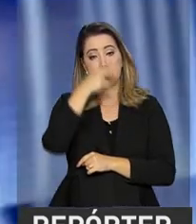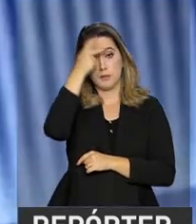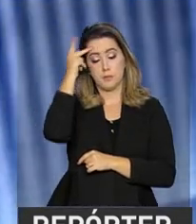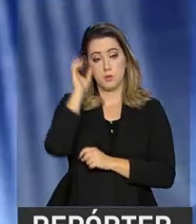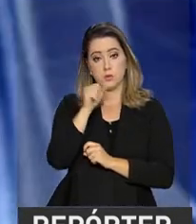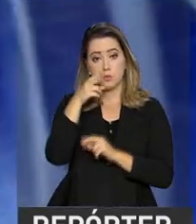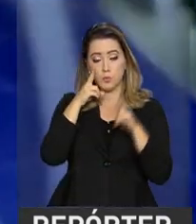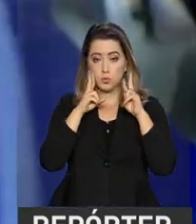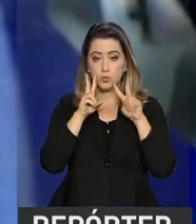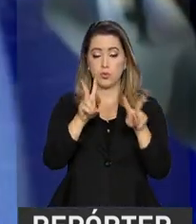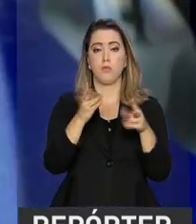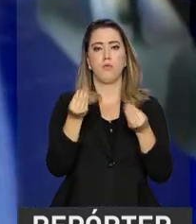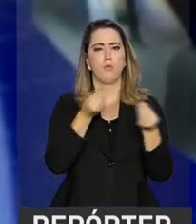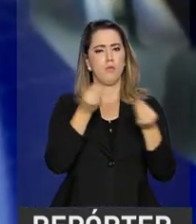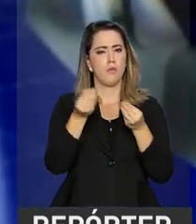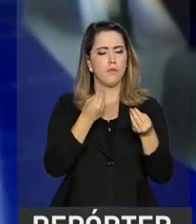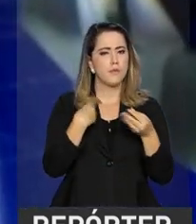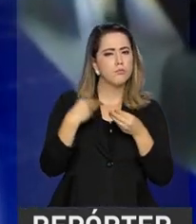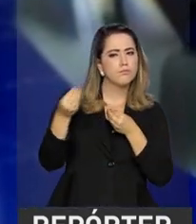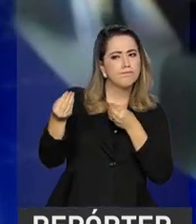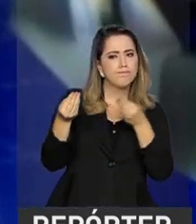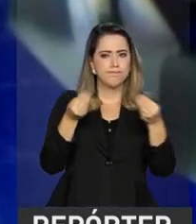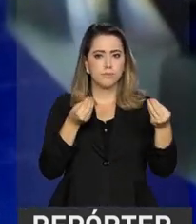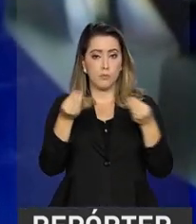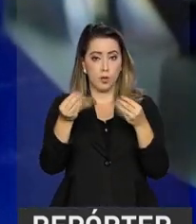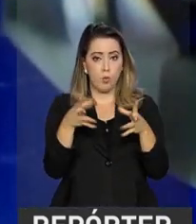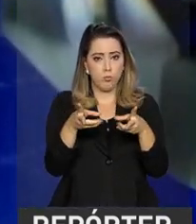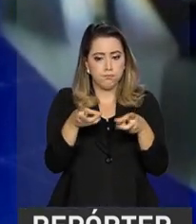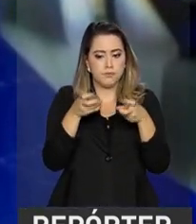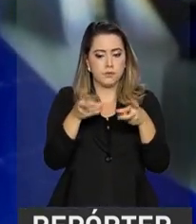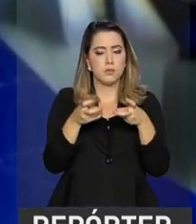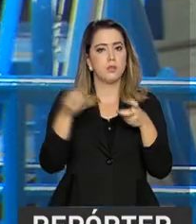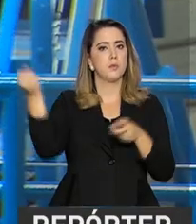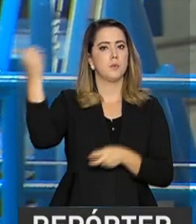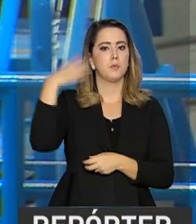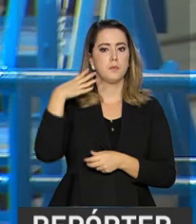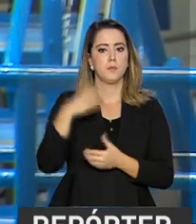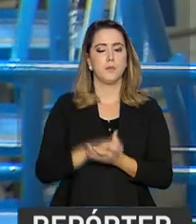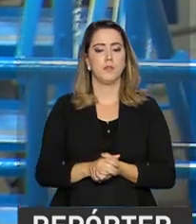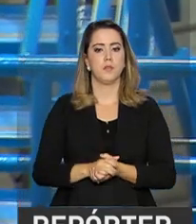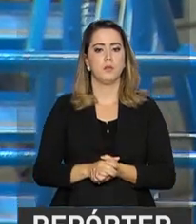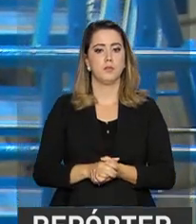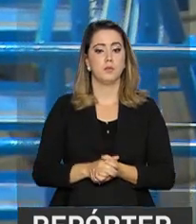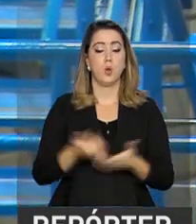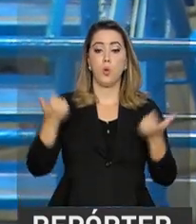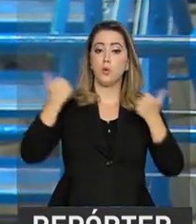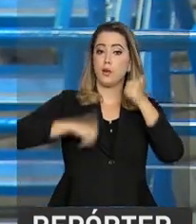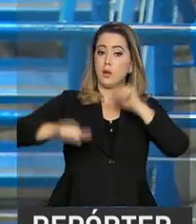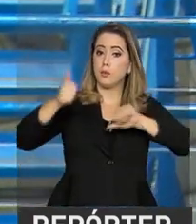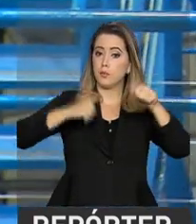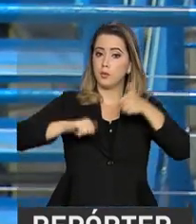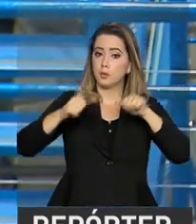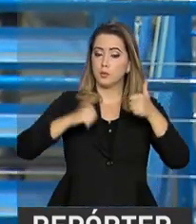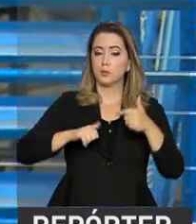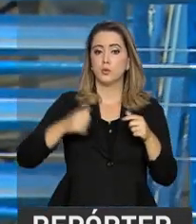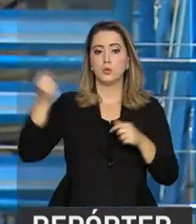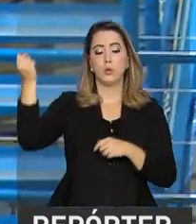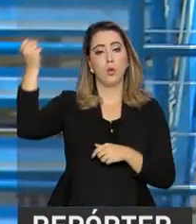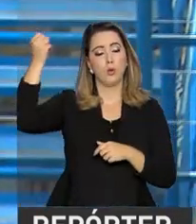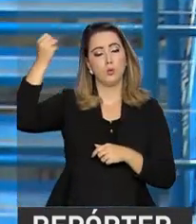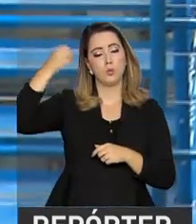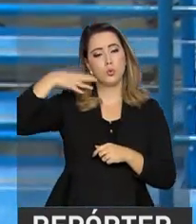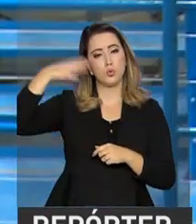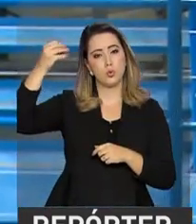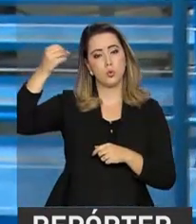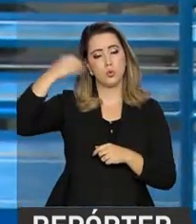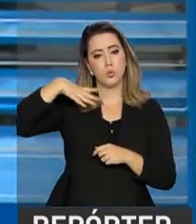podem observar as amostras de acordo com o modo com que absorvem a luz. O Laboratório Nacional de Luz Síncrotron, esse que eu estou,